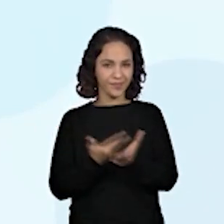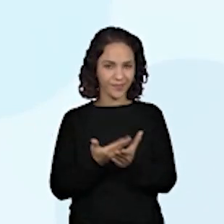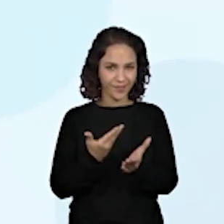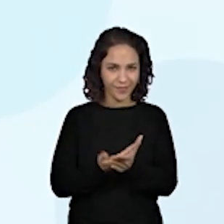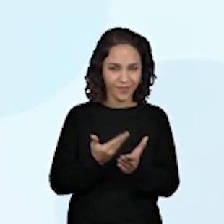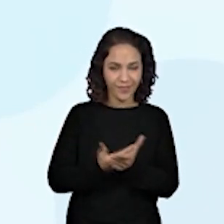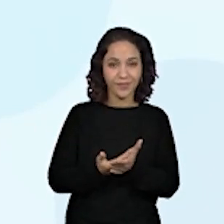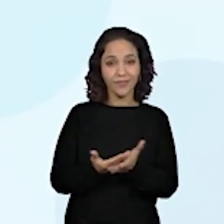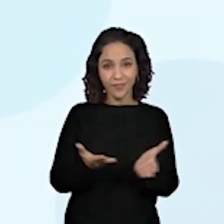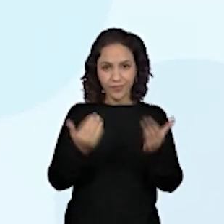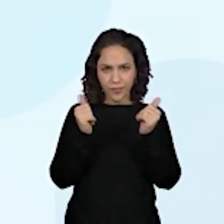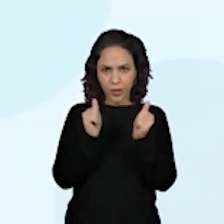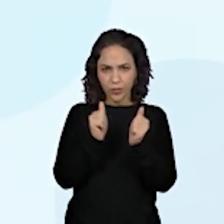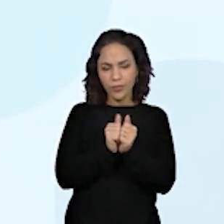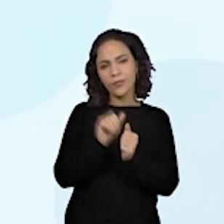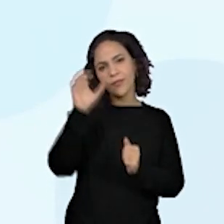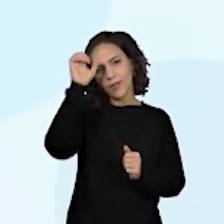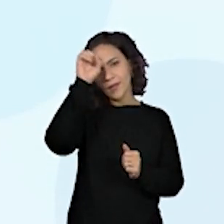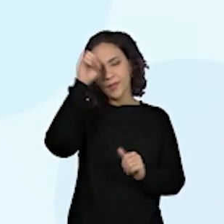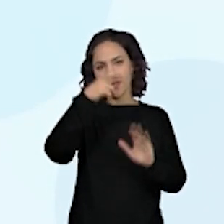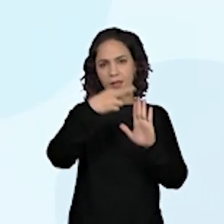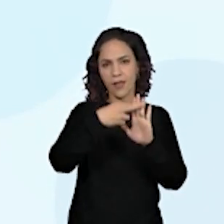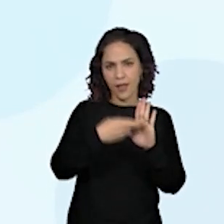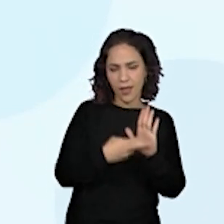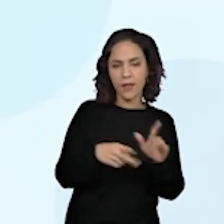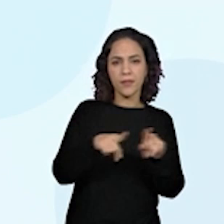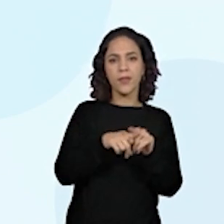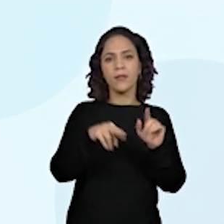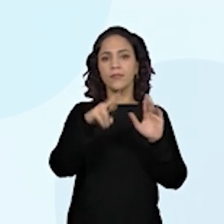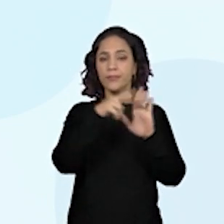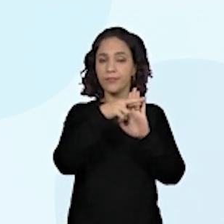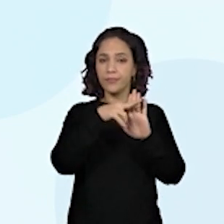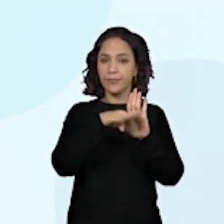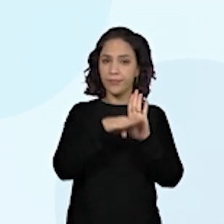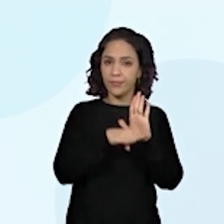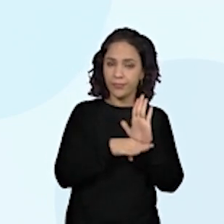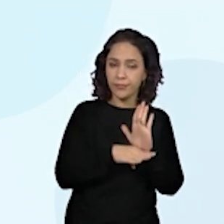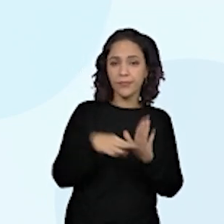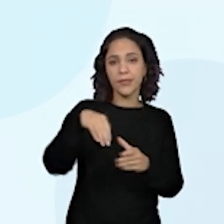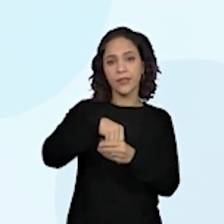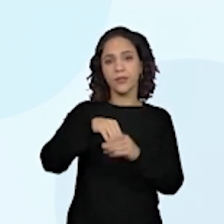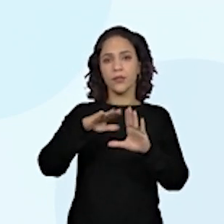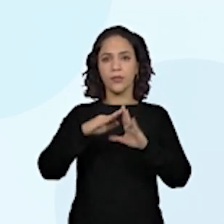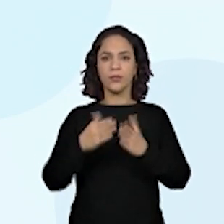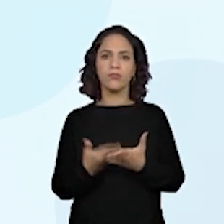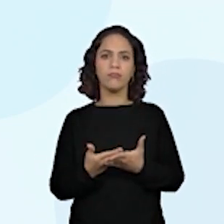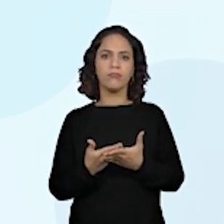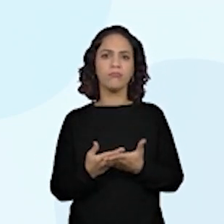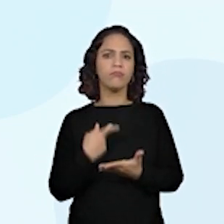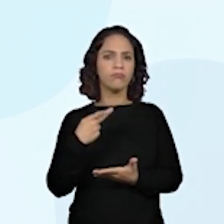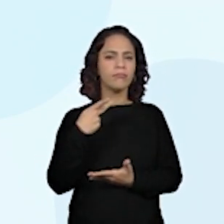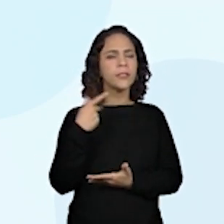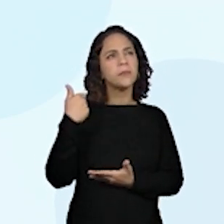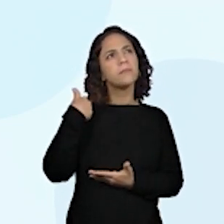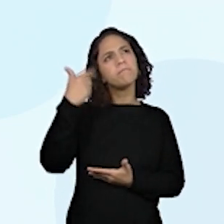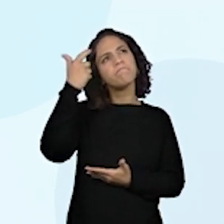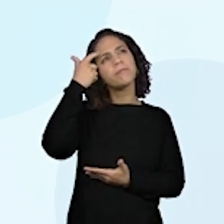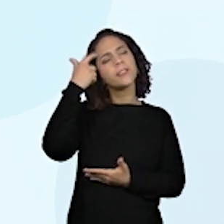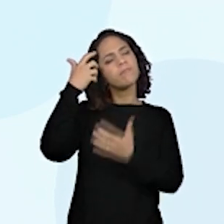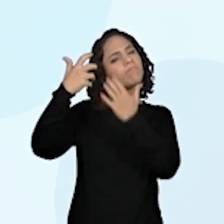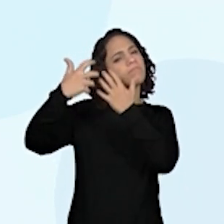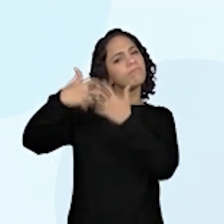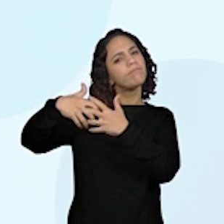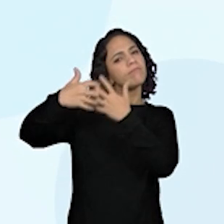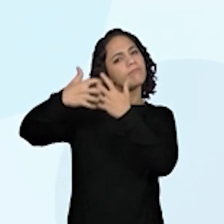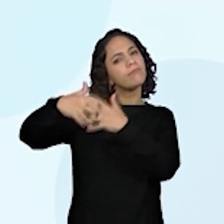aprender o que são as regras e regulamentos de uma escola. Vamos pensar nos regulamentos e nas regras de